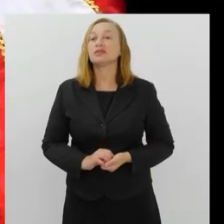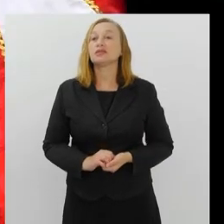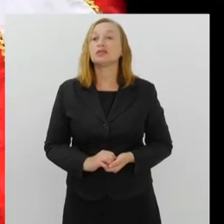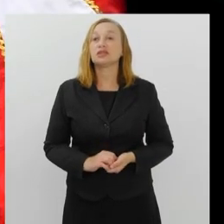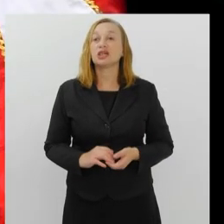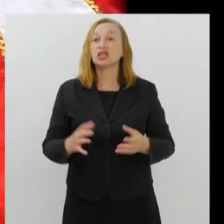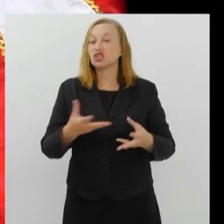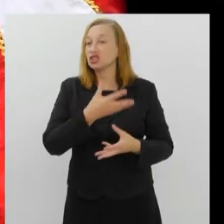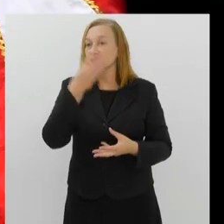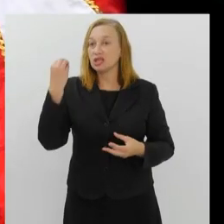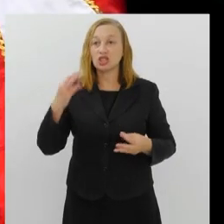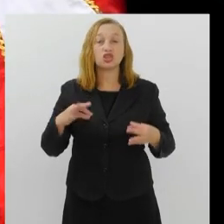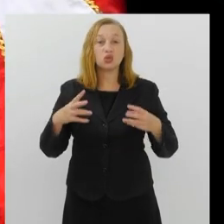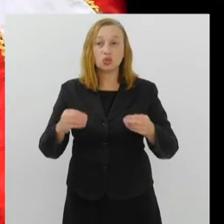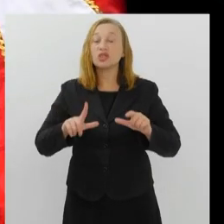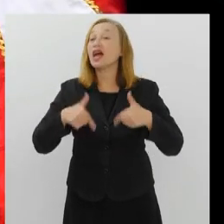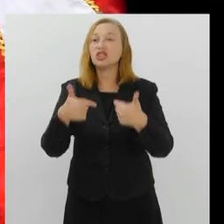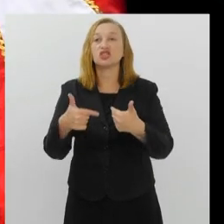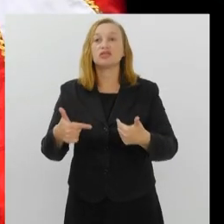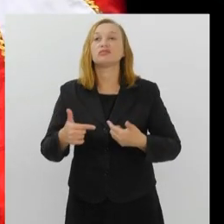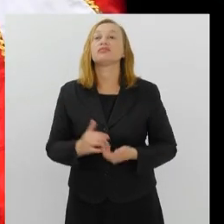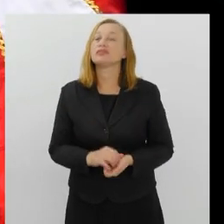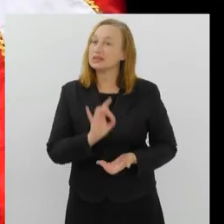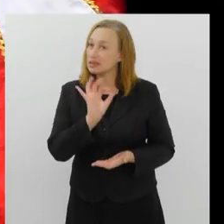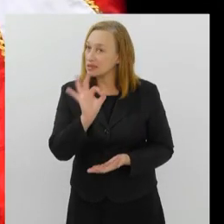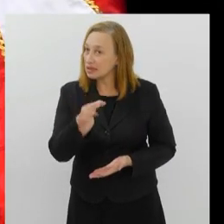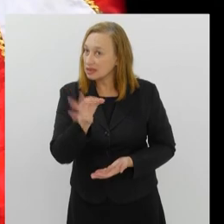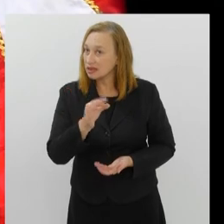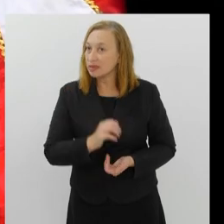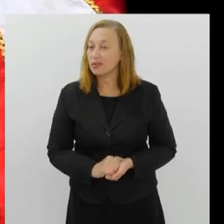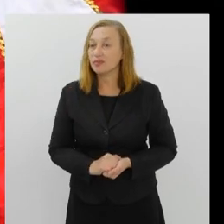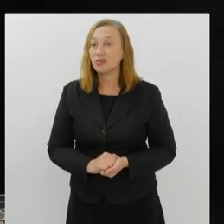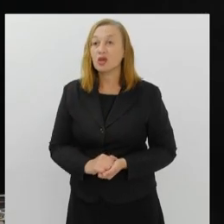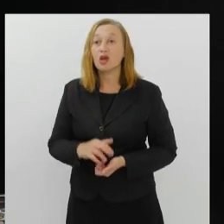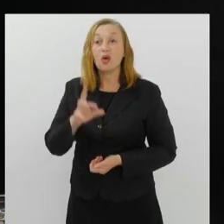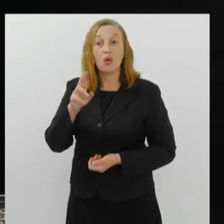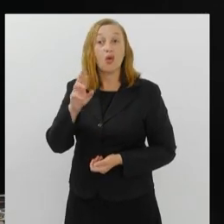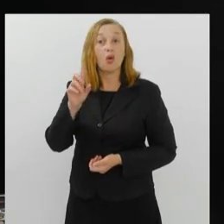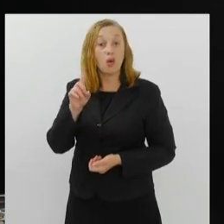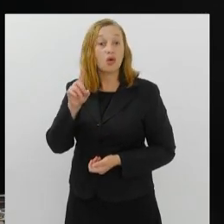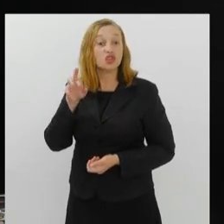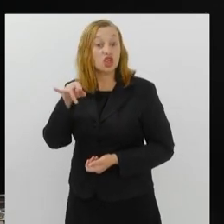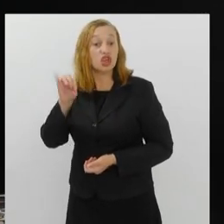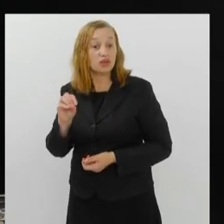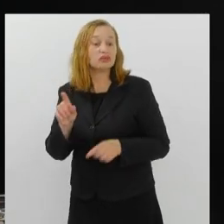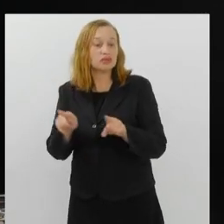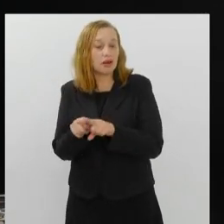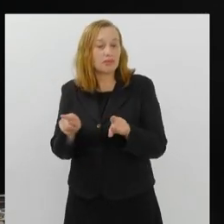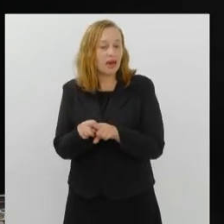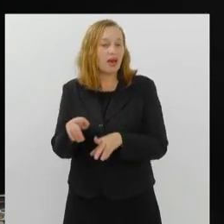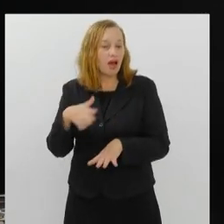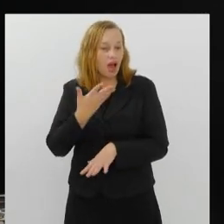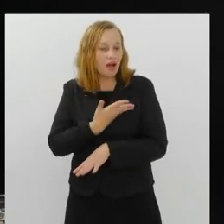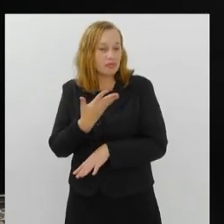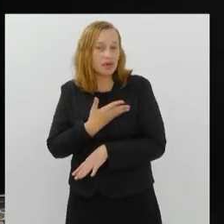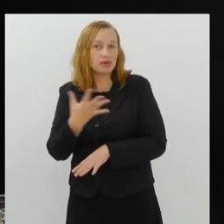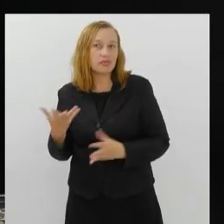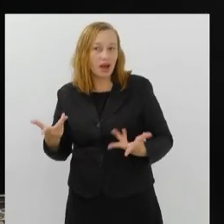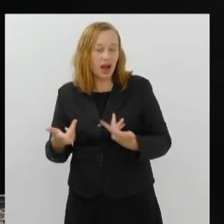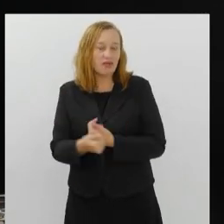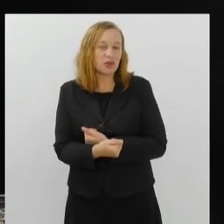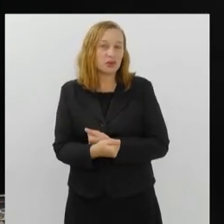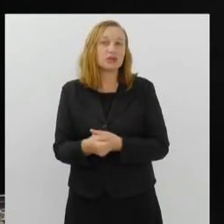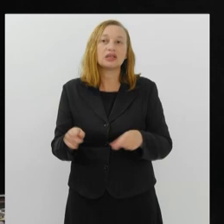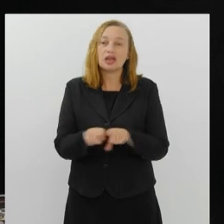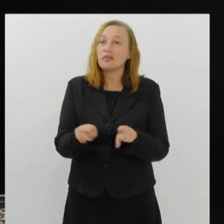aquela parede que agora é só aqui. Exatamente. E o Rodrigo, né? Rodrigo França, querido nosso lá, né?